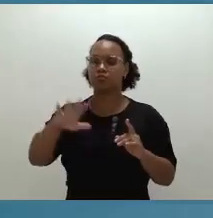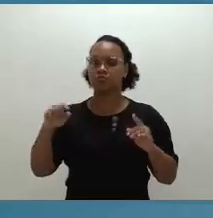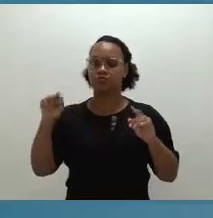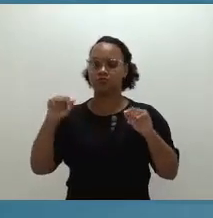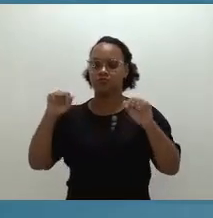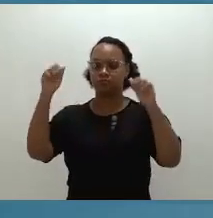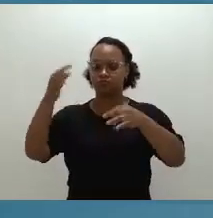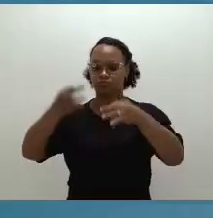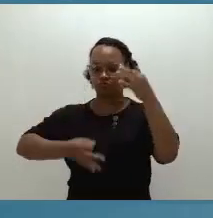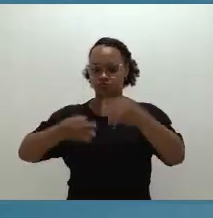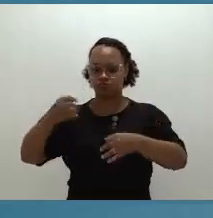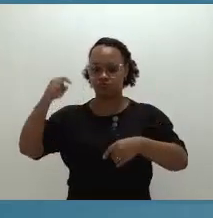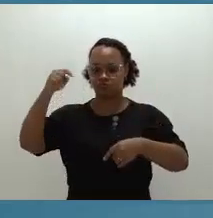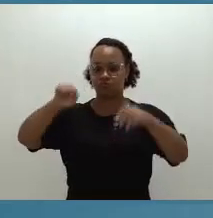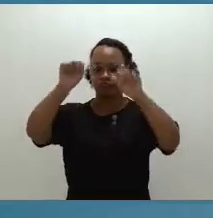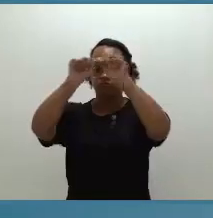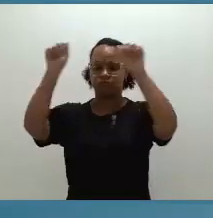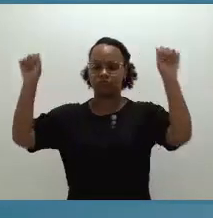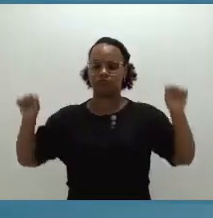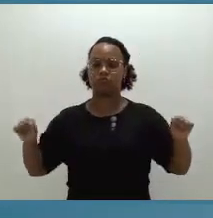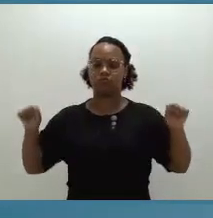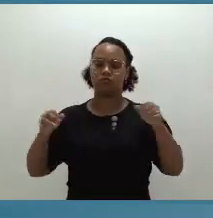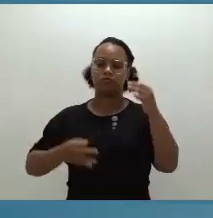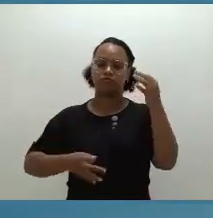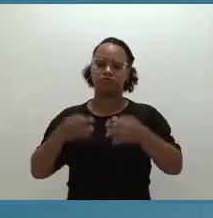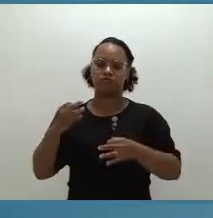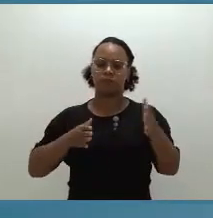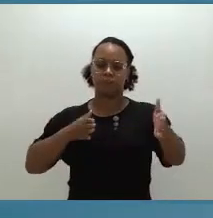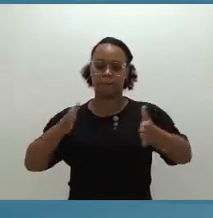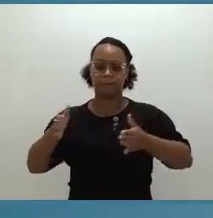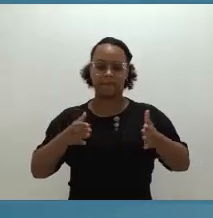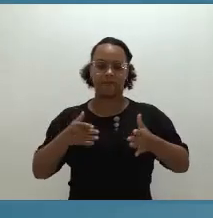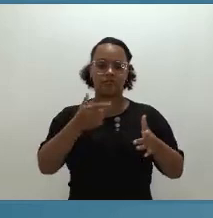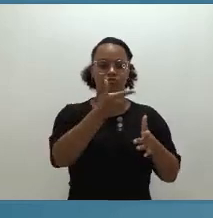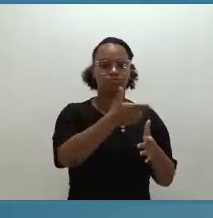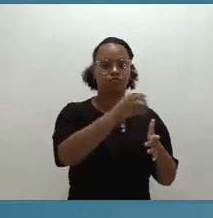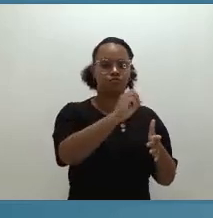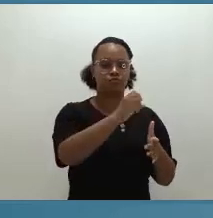de Justiça deste Tribunal no biênio